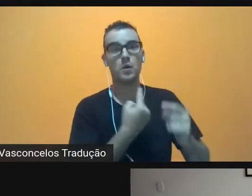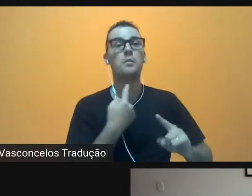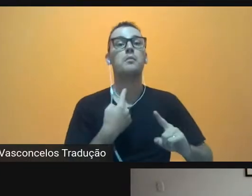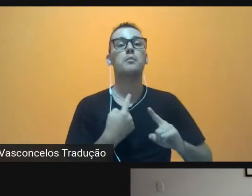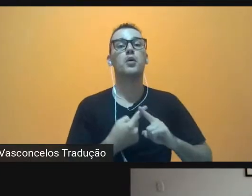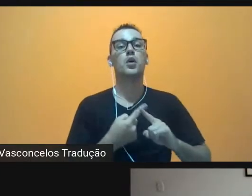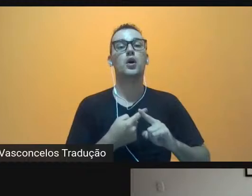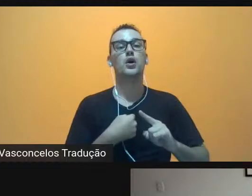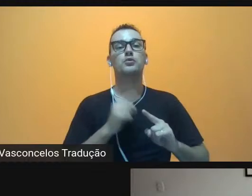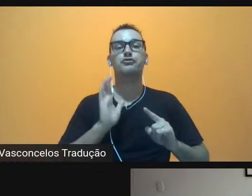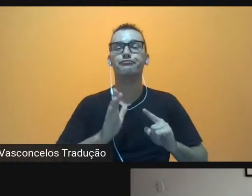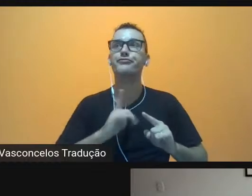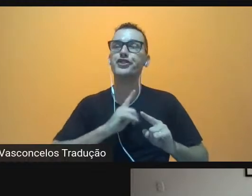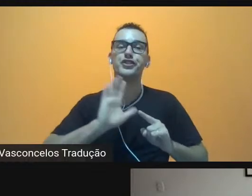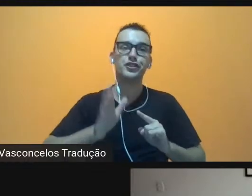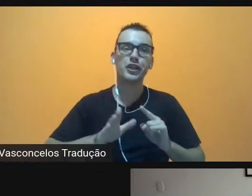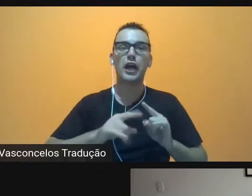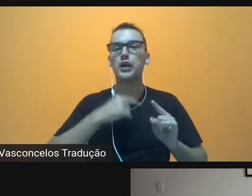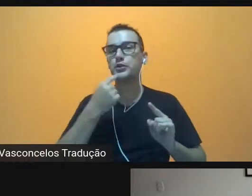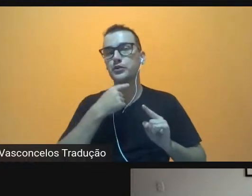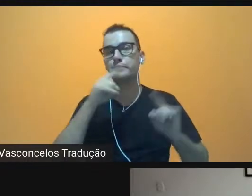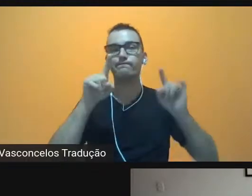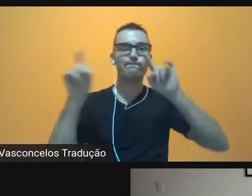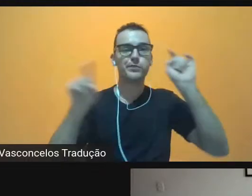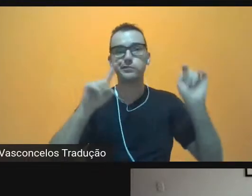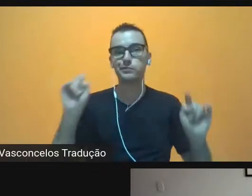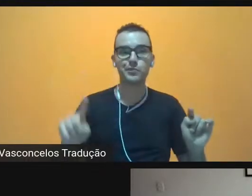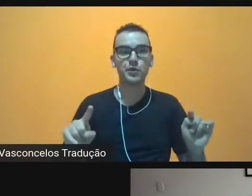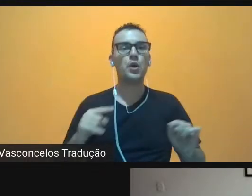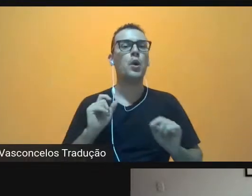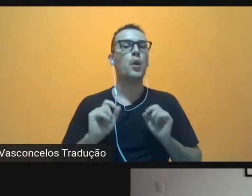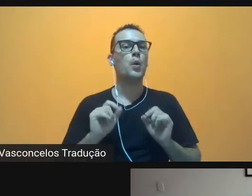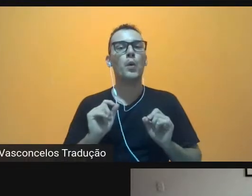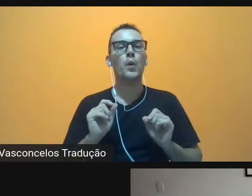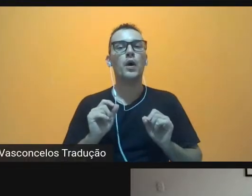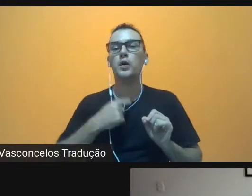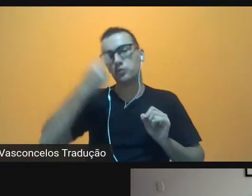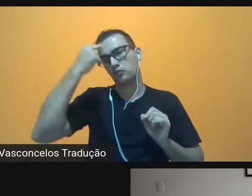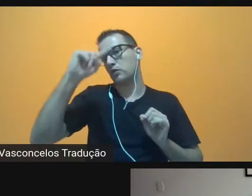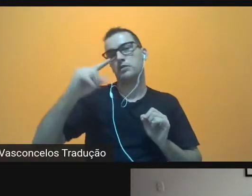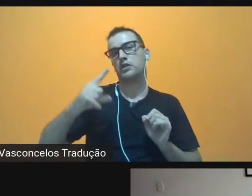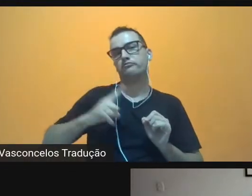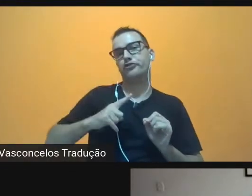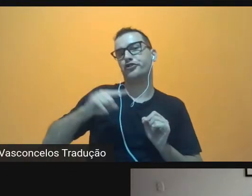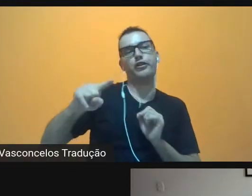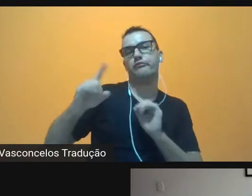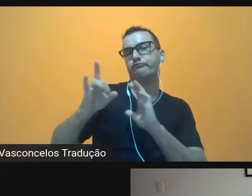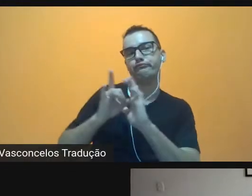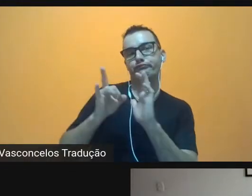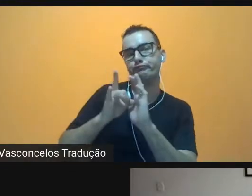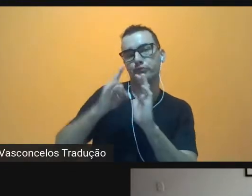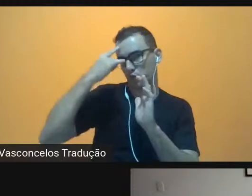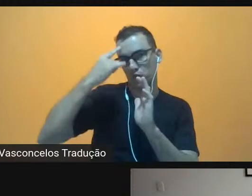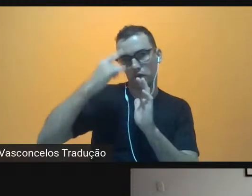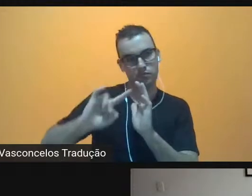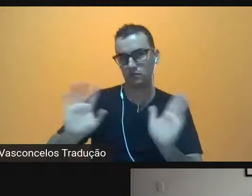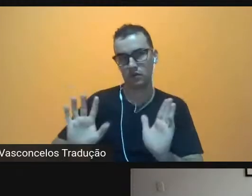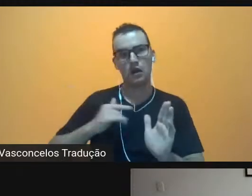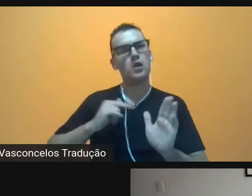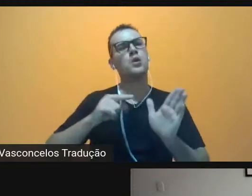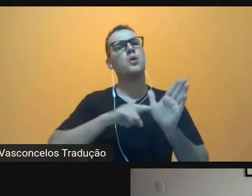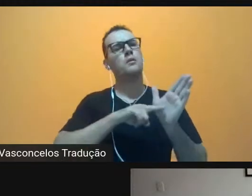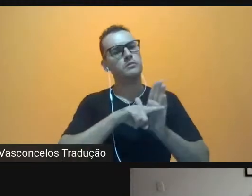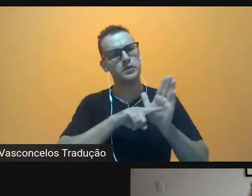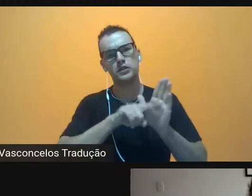essas questões muito antes de saber da existência do CNPDI. Eu sempre pesquisei